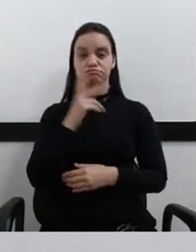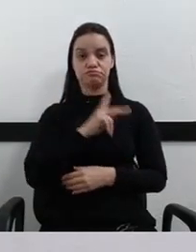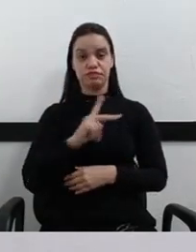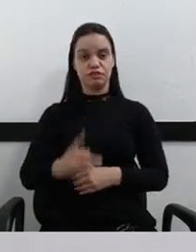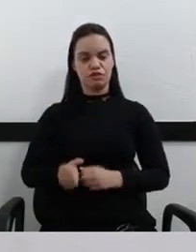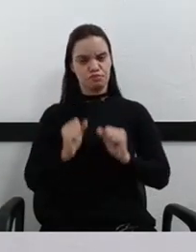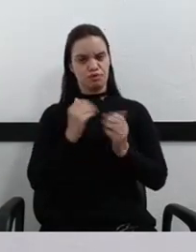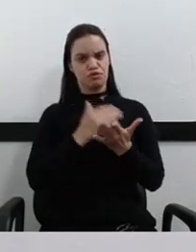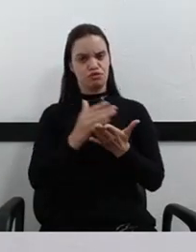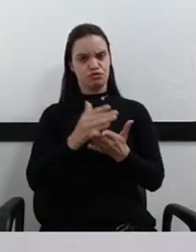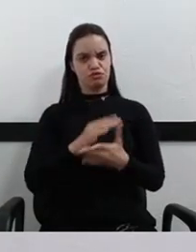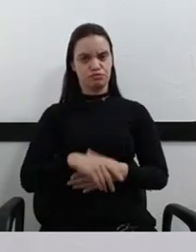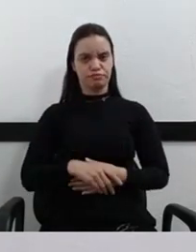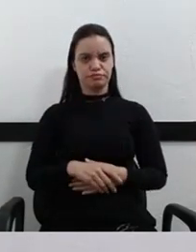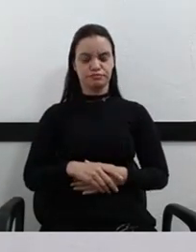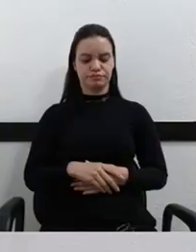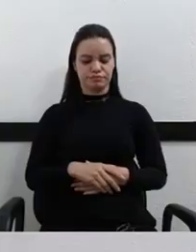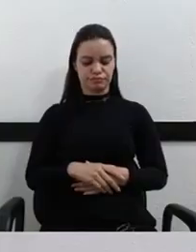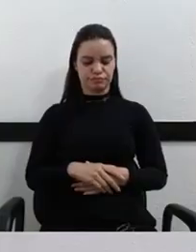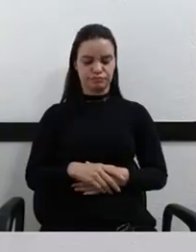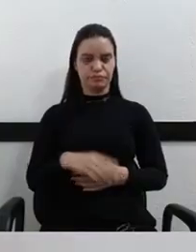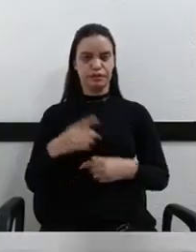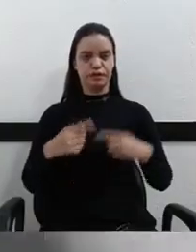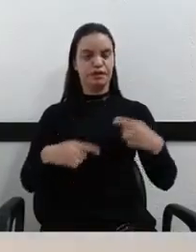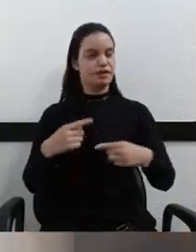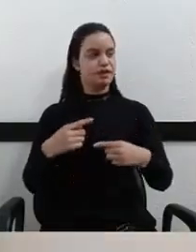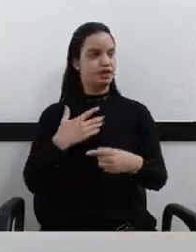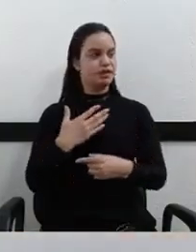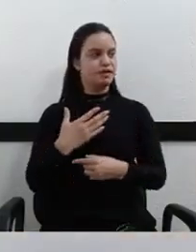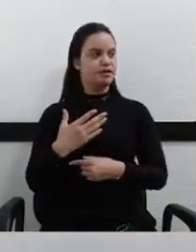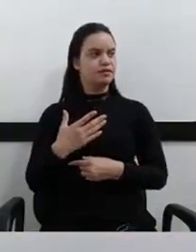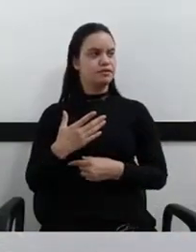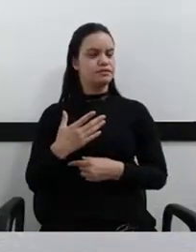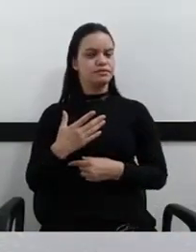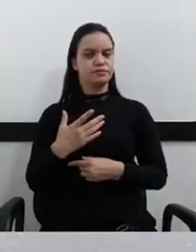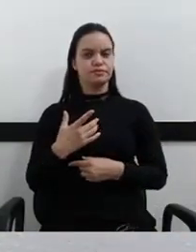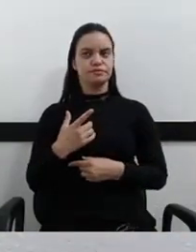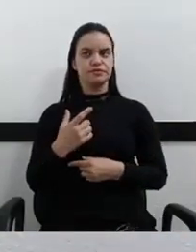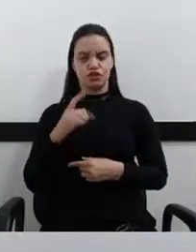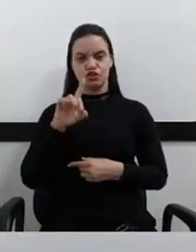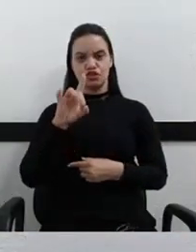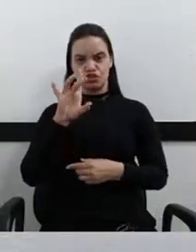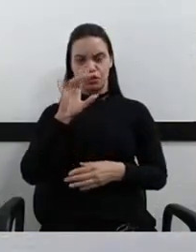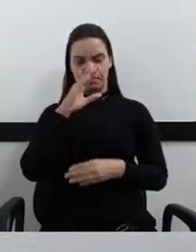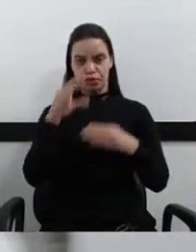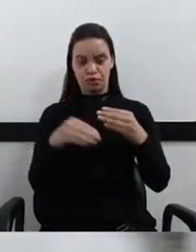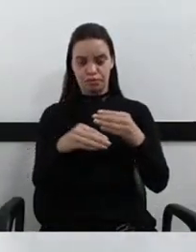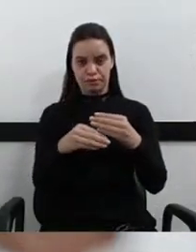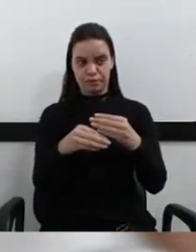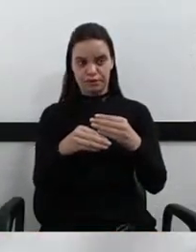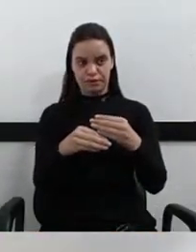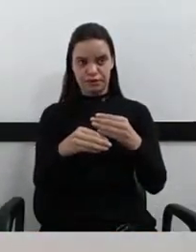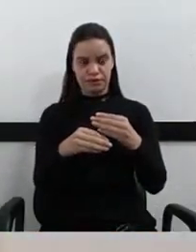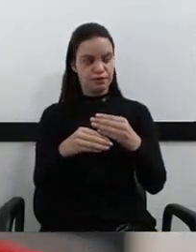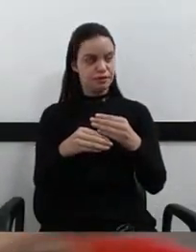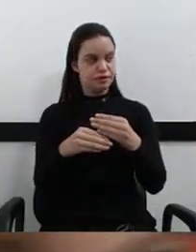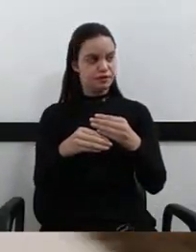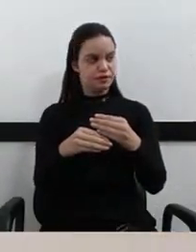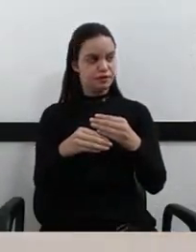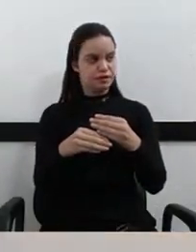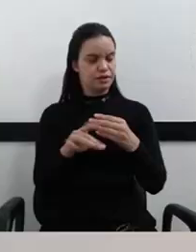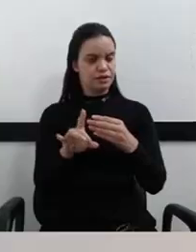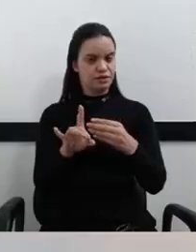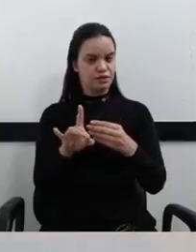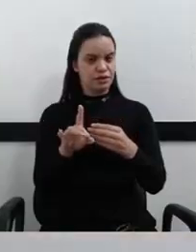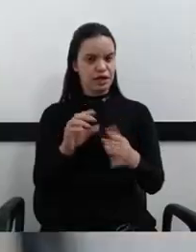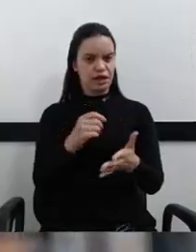presidência. Em discussão. Presidente, eu me inscrevo nesse, só para dialogar com a conselheira Suhali. Conselheira Suhali, Vossa